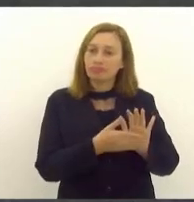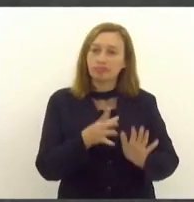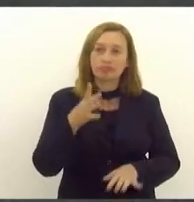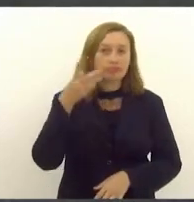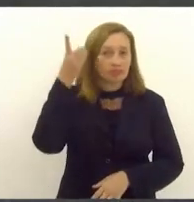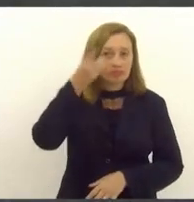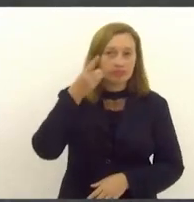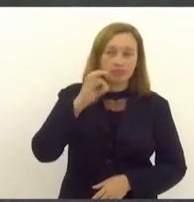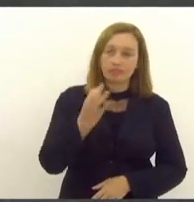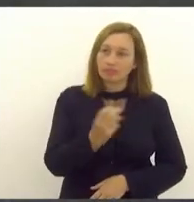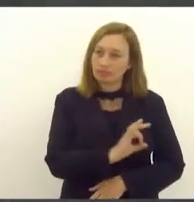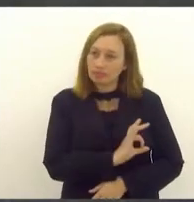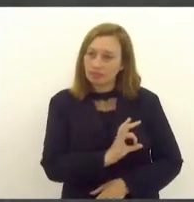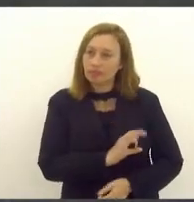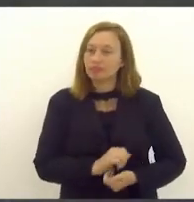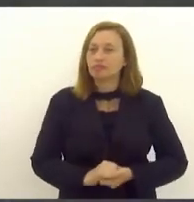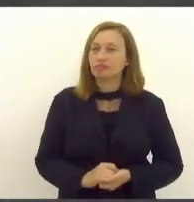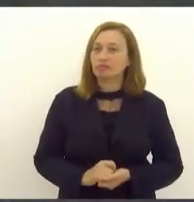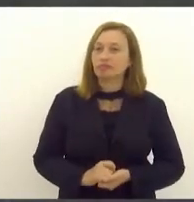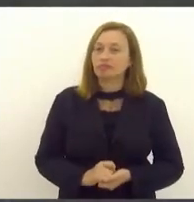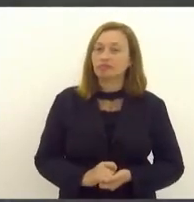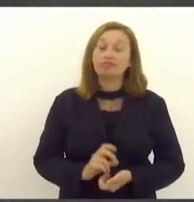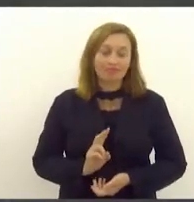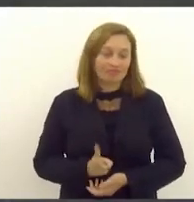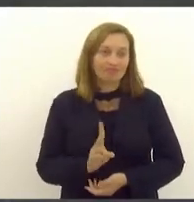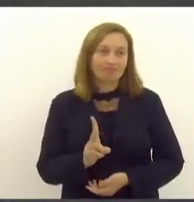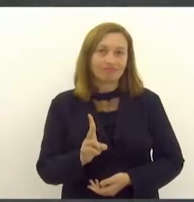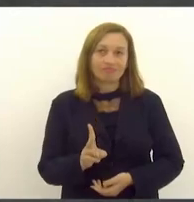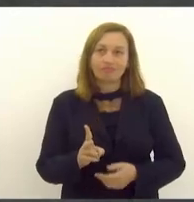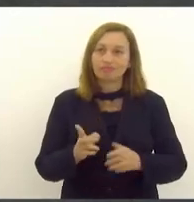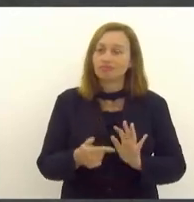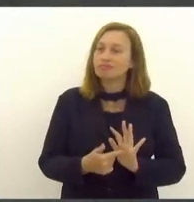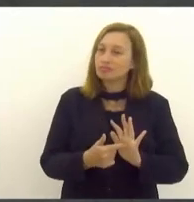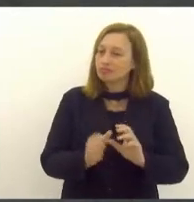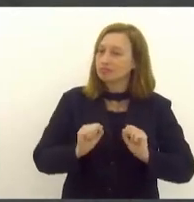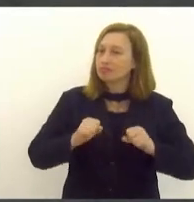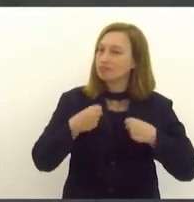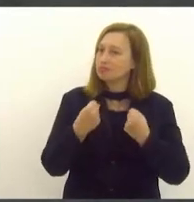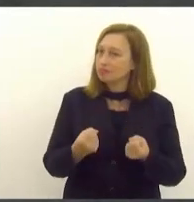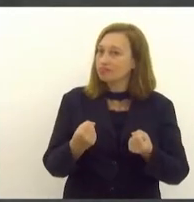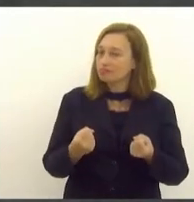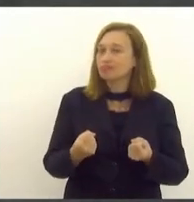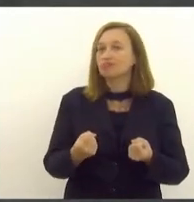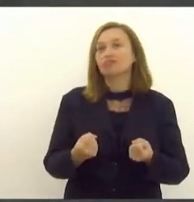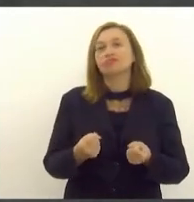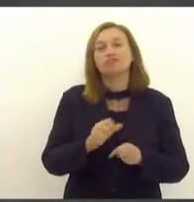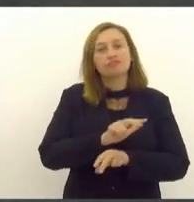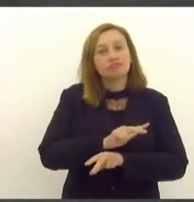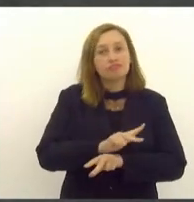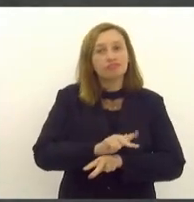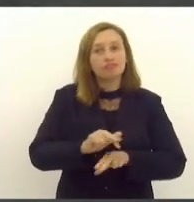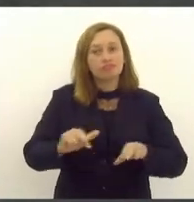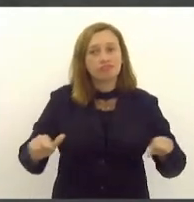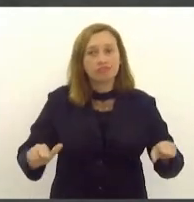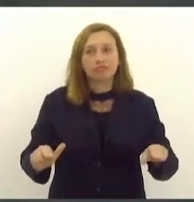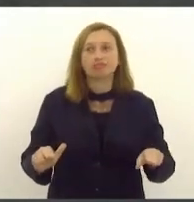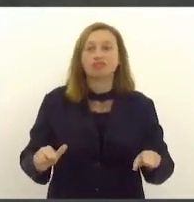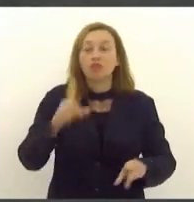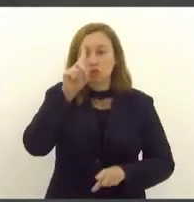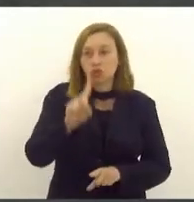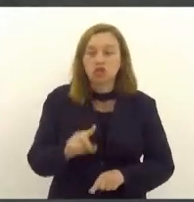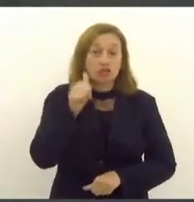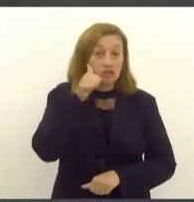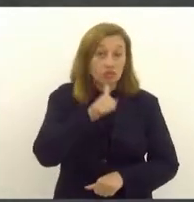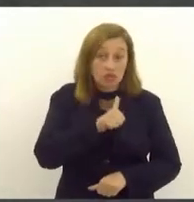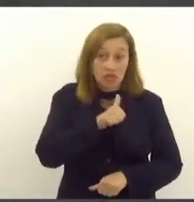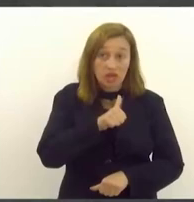Marta Rocha que como sempre vem se destacando na defesa intransigente louvável dos direitos